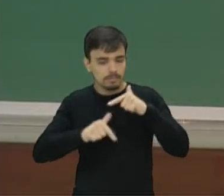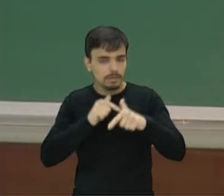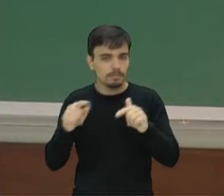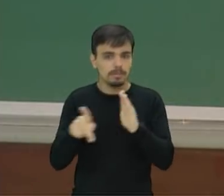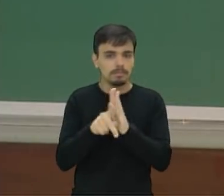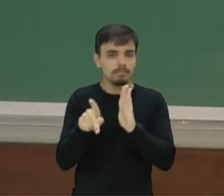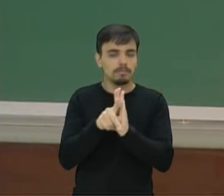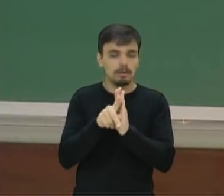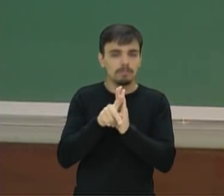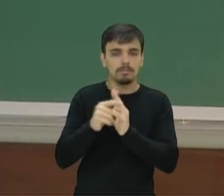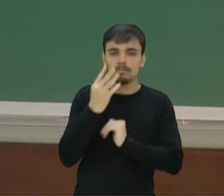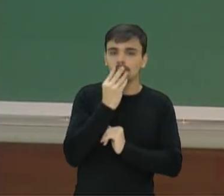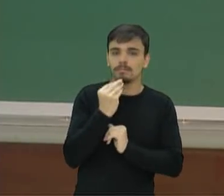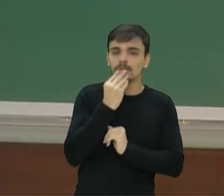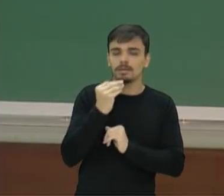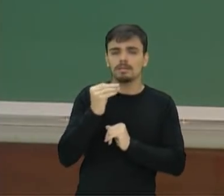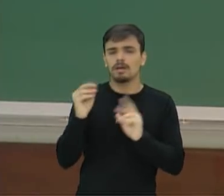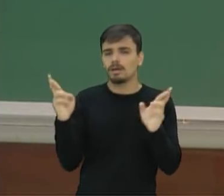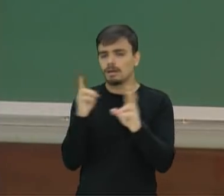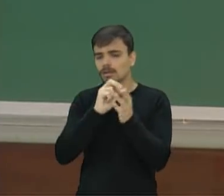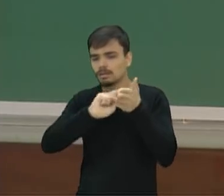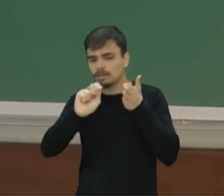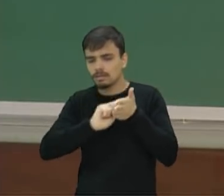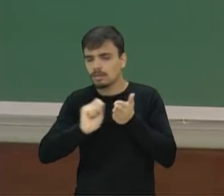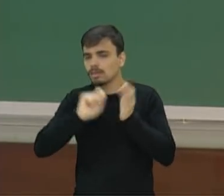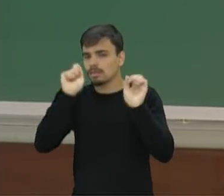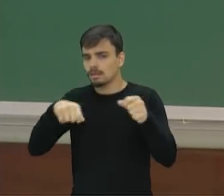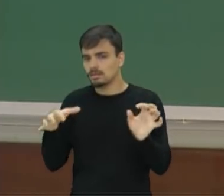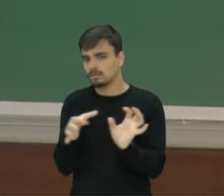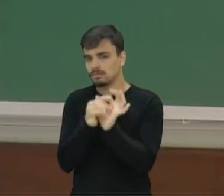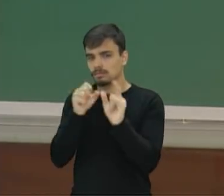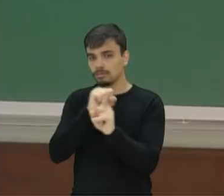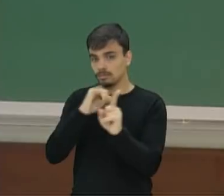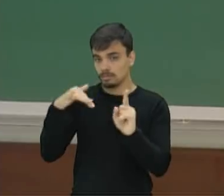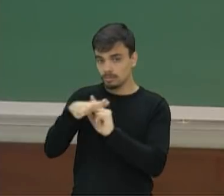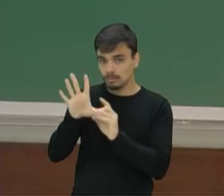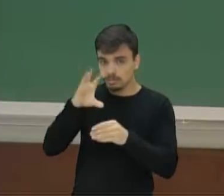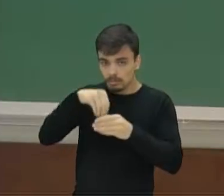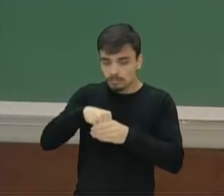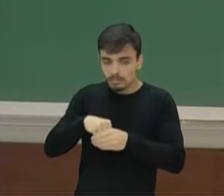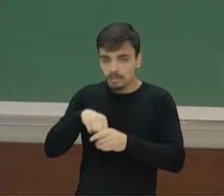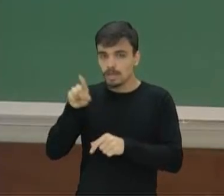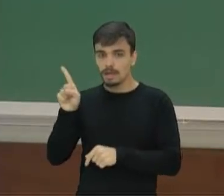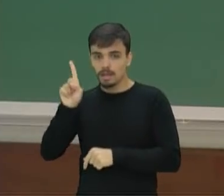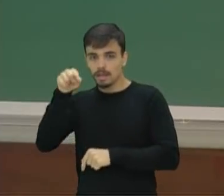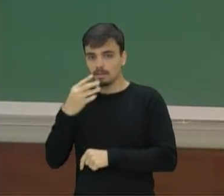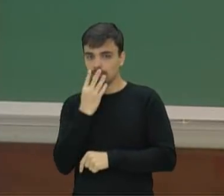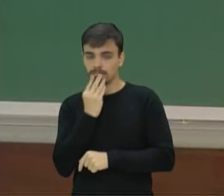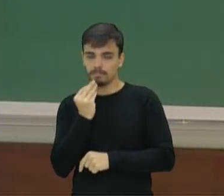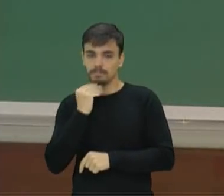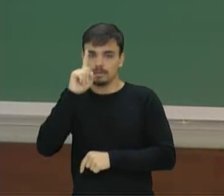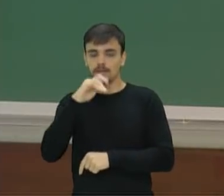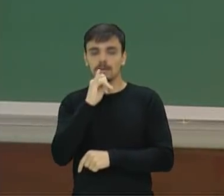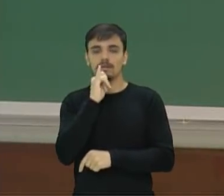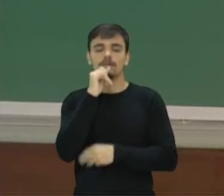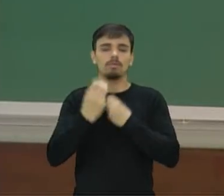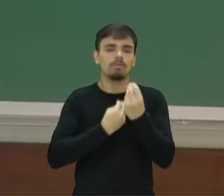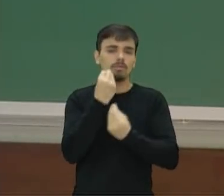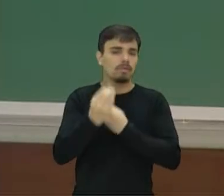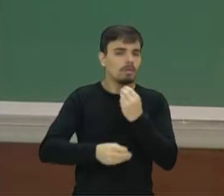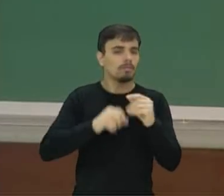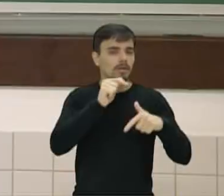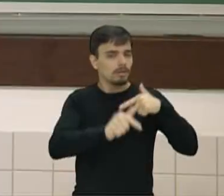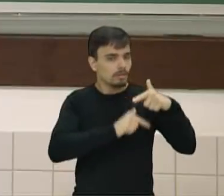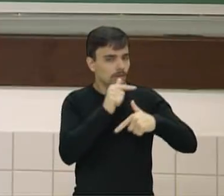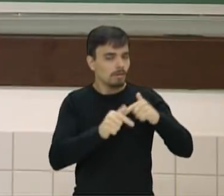como escritor foi o que proporcionou que ele se integrasse dentro daquela sociedade. Então, ele é um exemplo de como o trabalho, ele integra